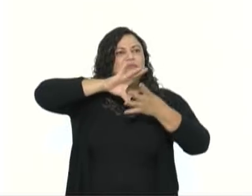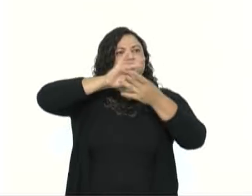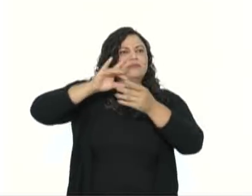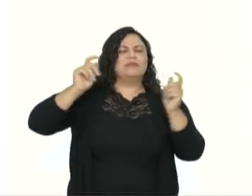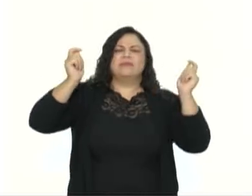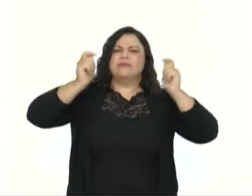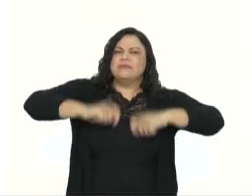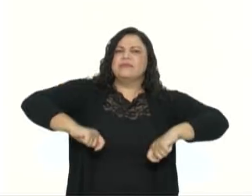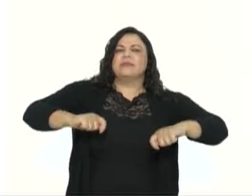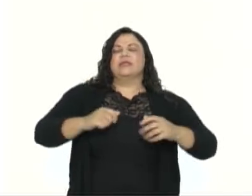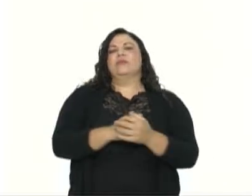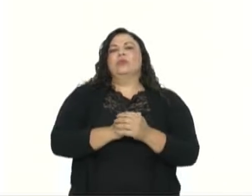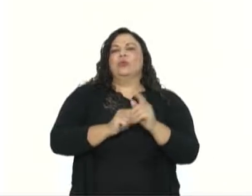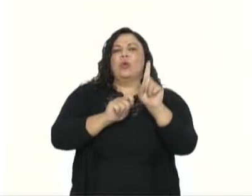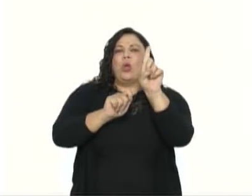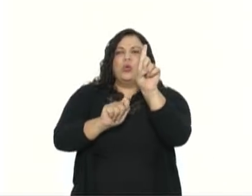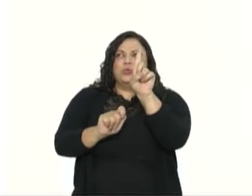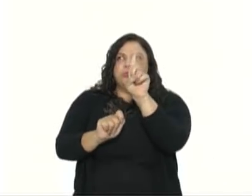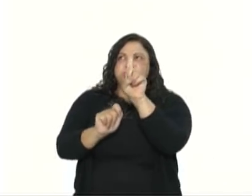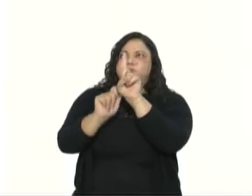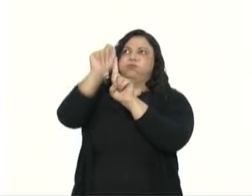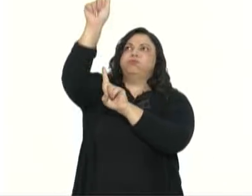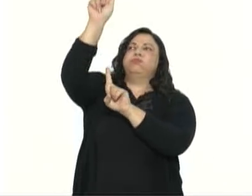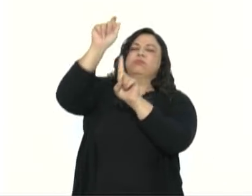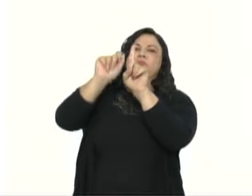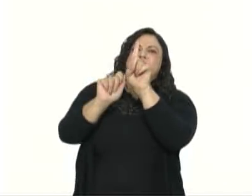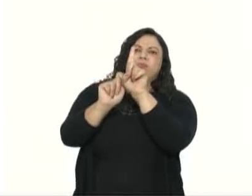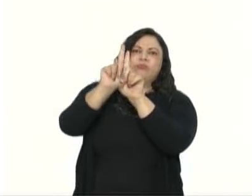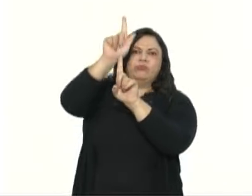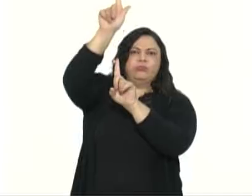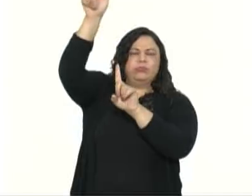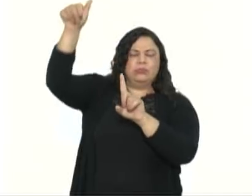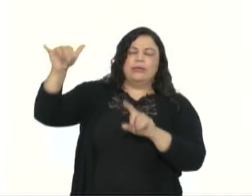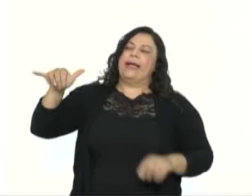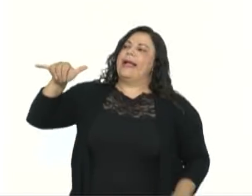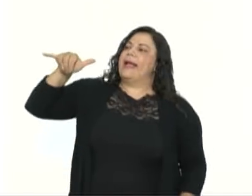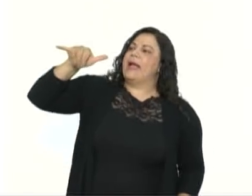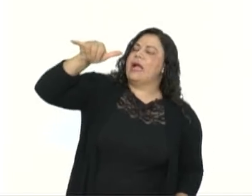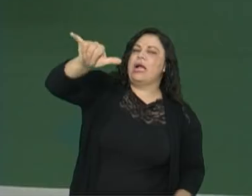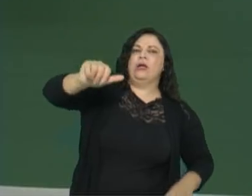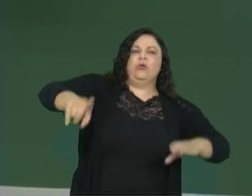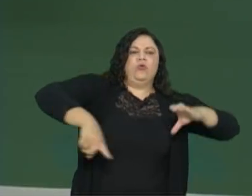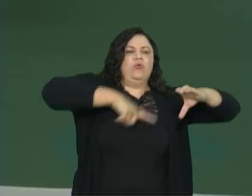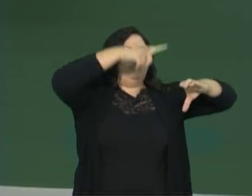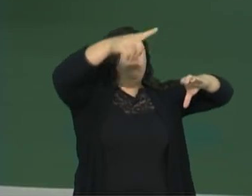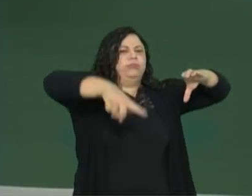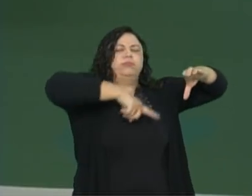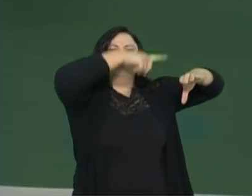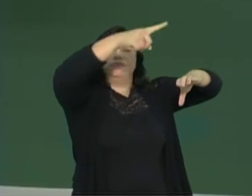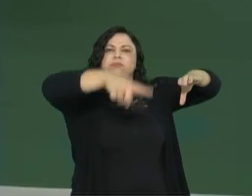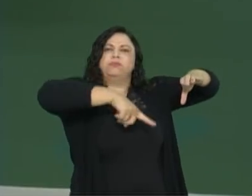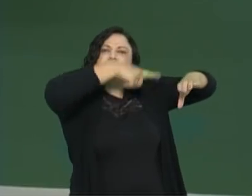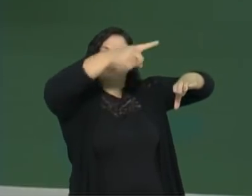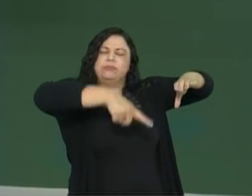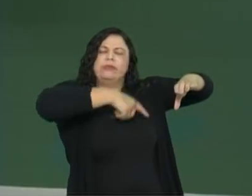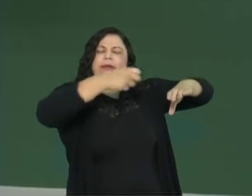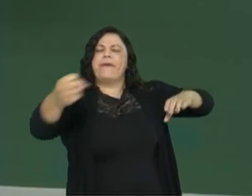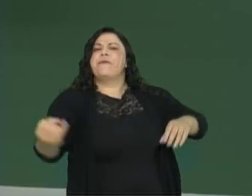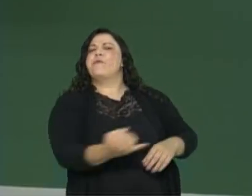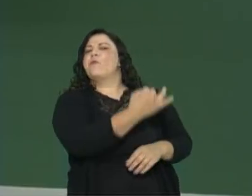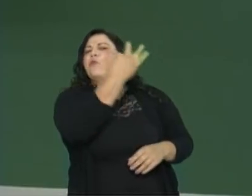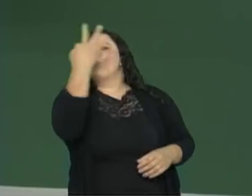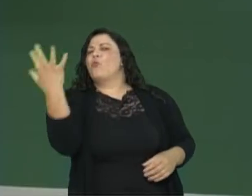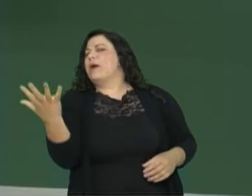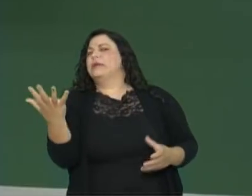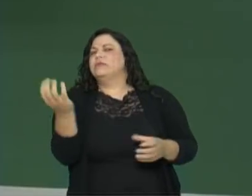motores de foguetes e aviões, em turbinas terrestres de geração elétrica. Produzem-se quantos foguetes por ano? Quantos aviões? De